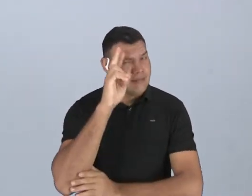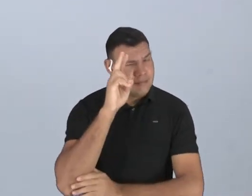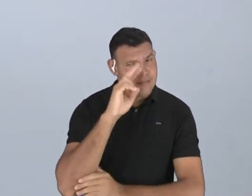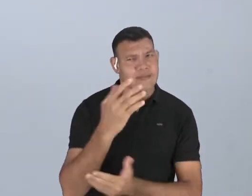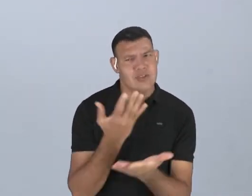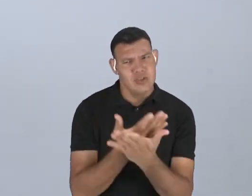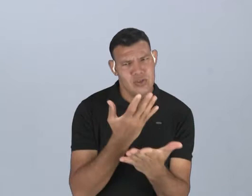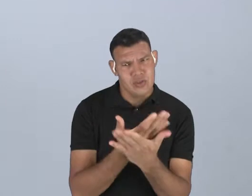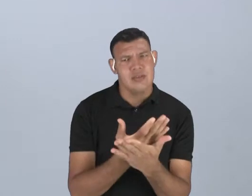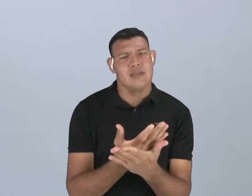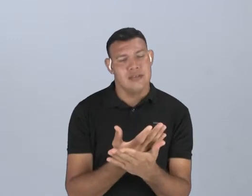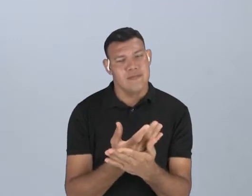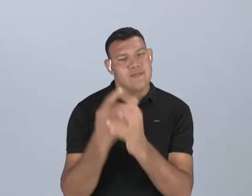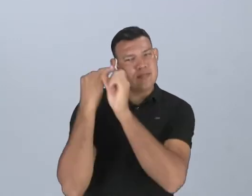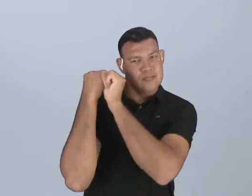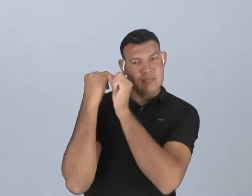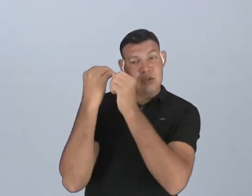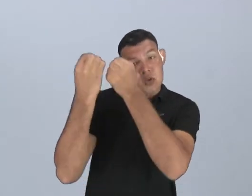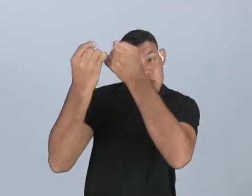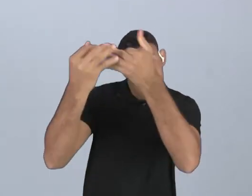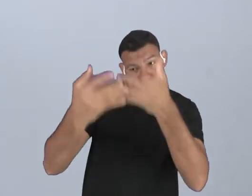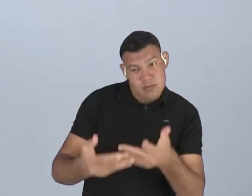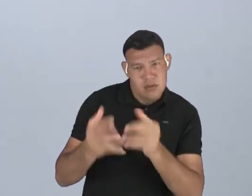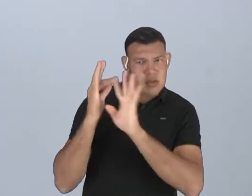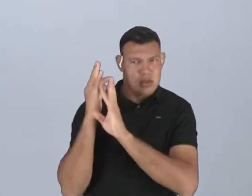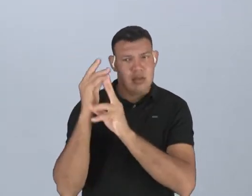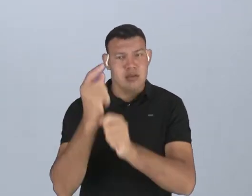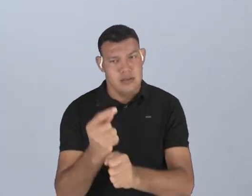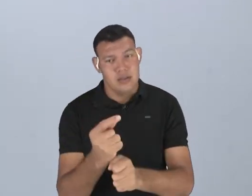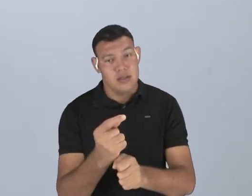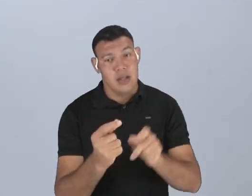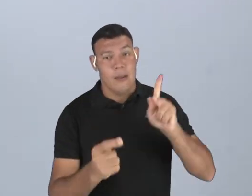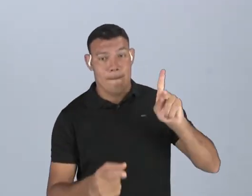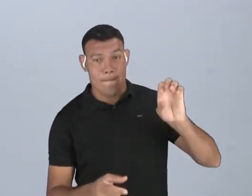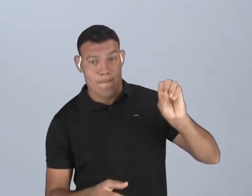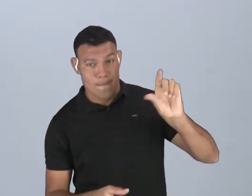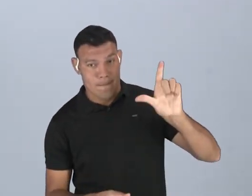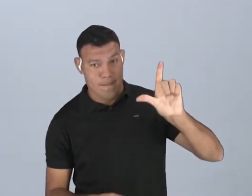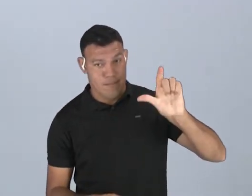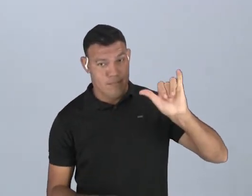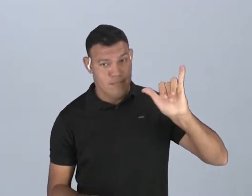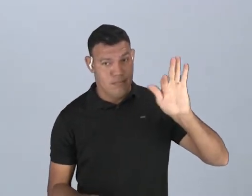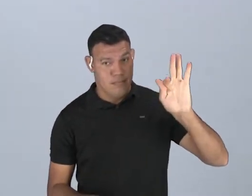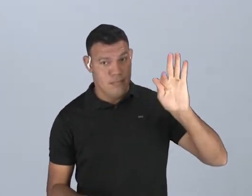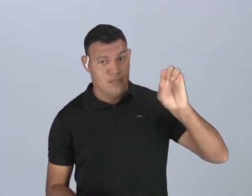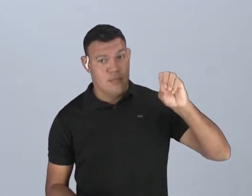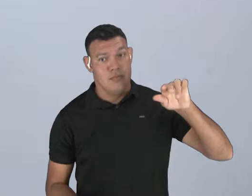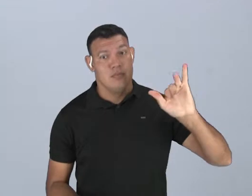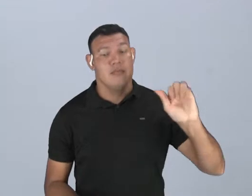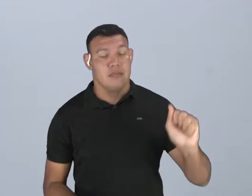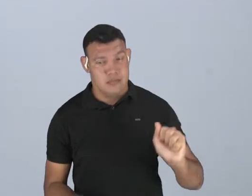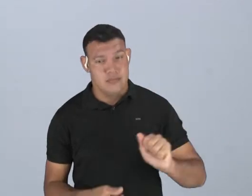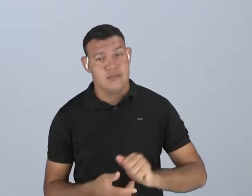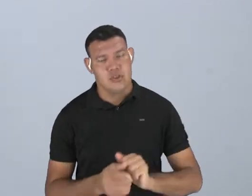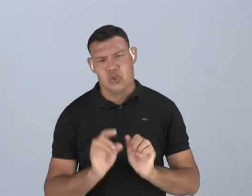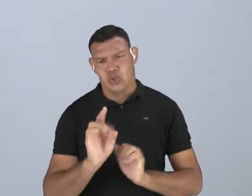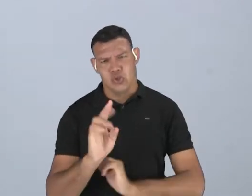falou sobre isso, a polifonia, tá, textual, eu trouxe isso aqui para nós